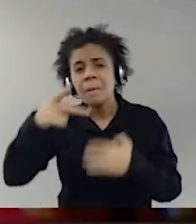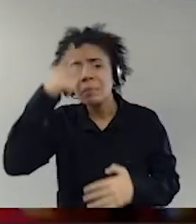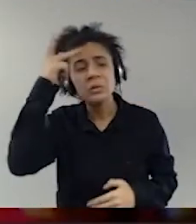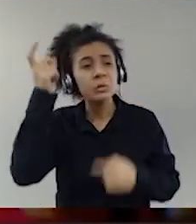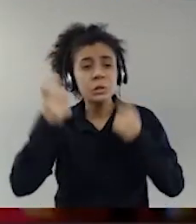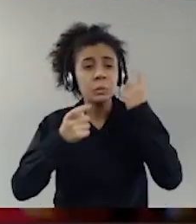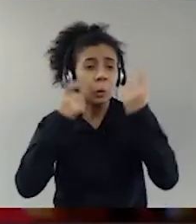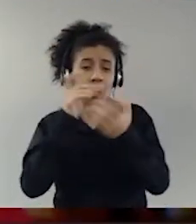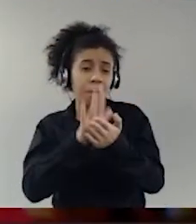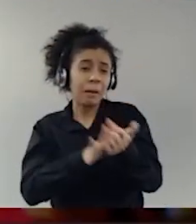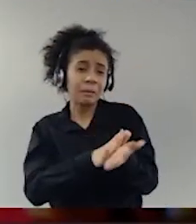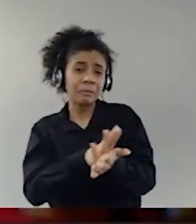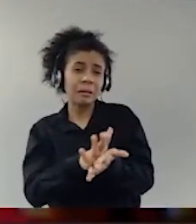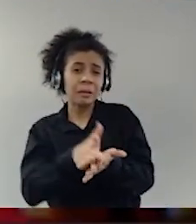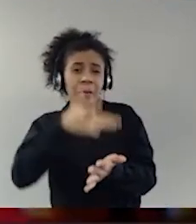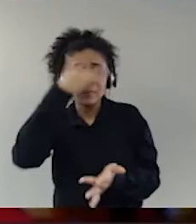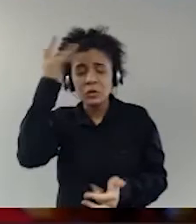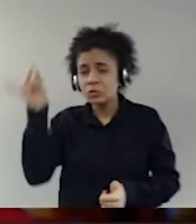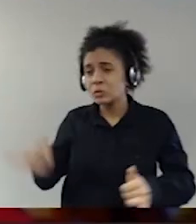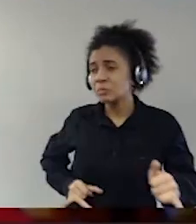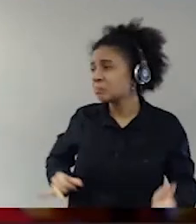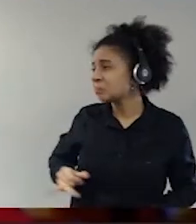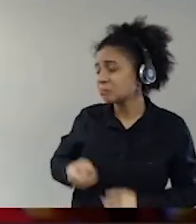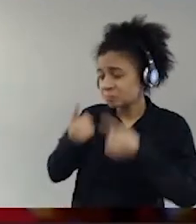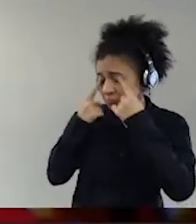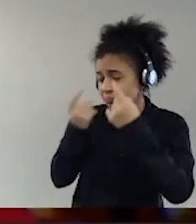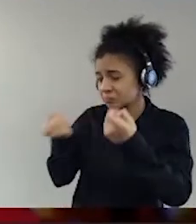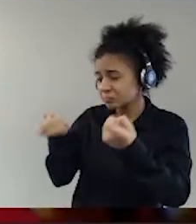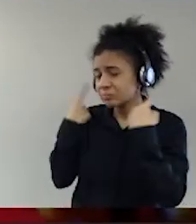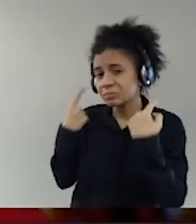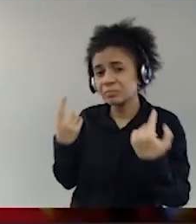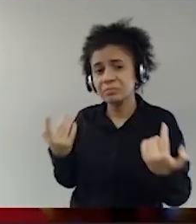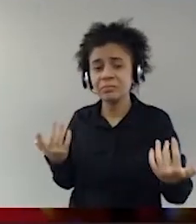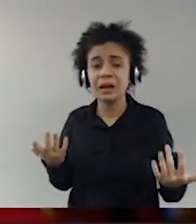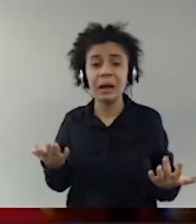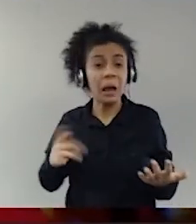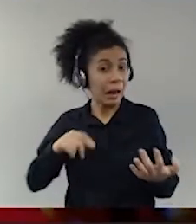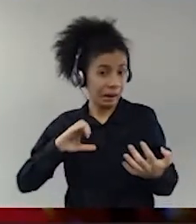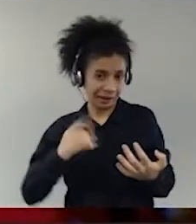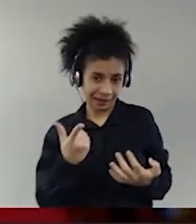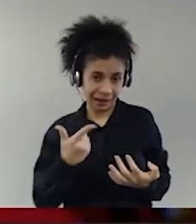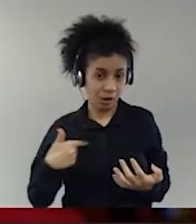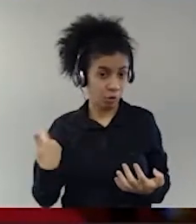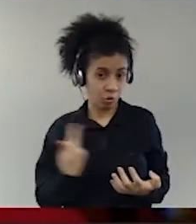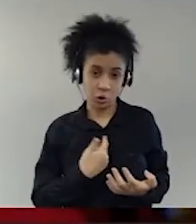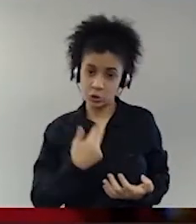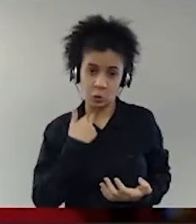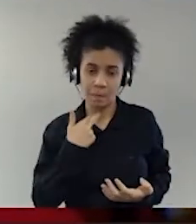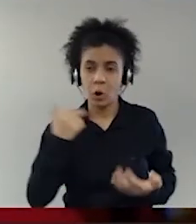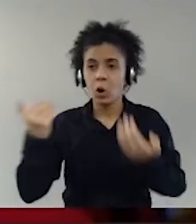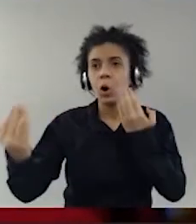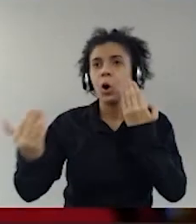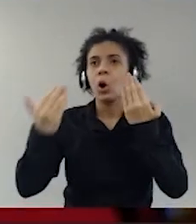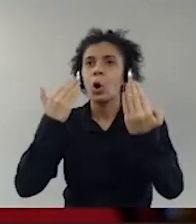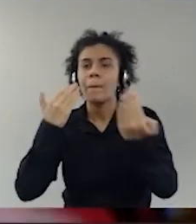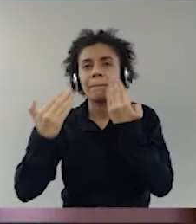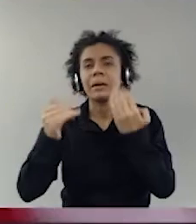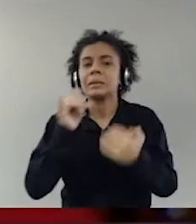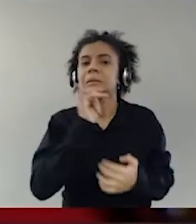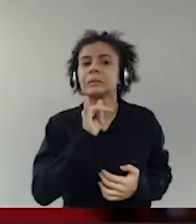indignavam, as dores não indignavam. É óbvio que nós não podemos fazer comparações